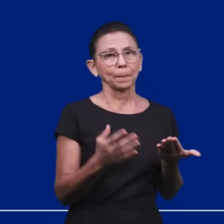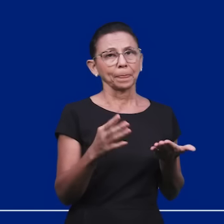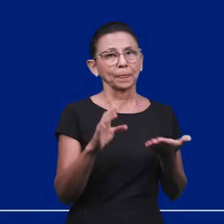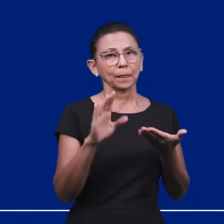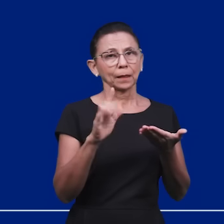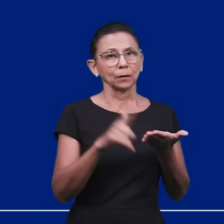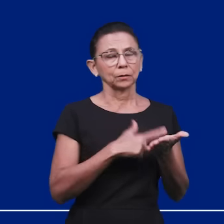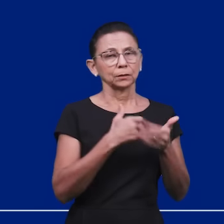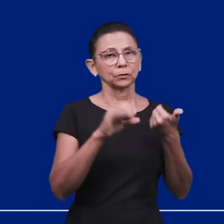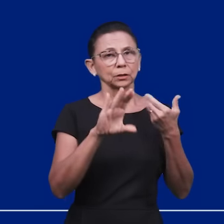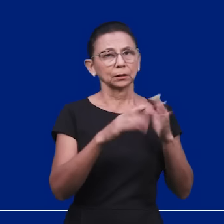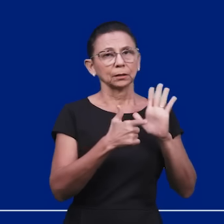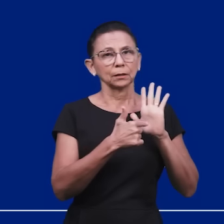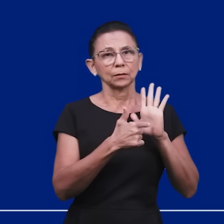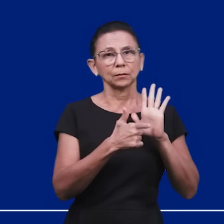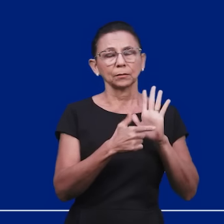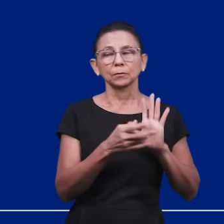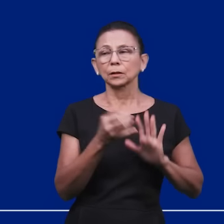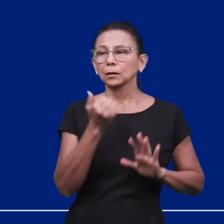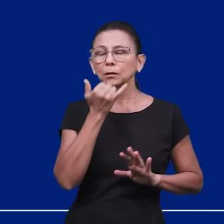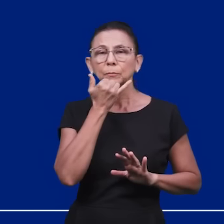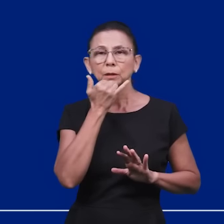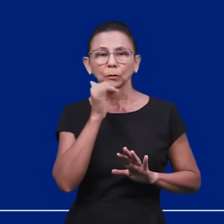meu amado, mas já